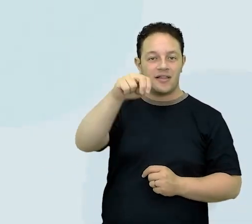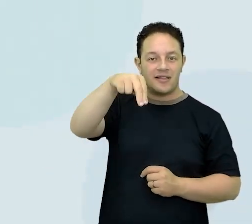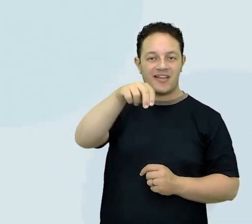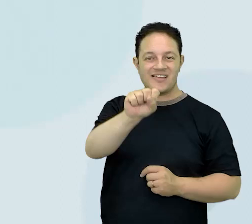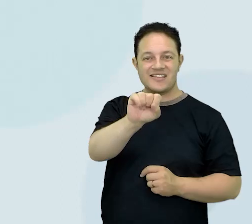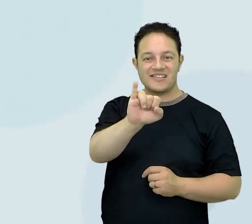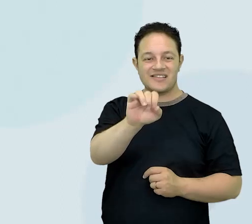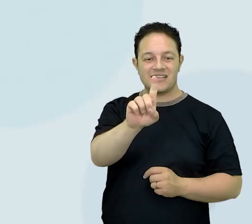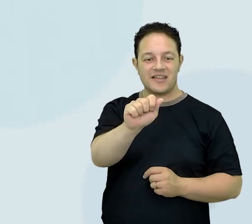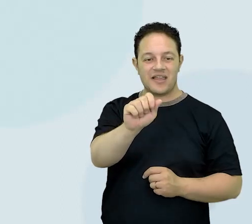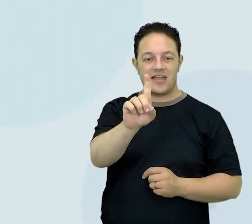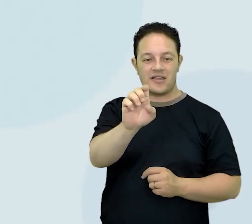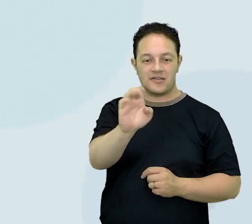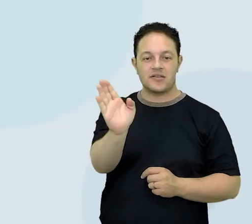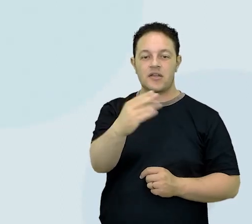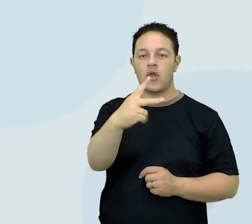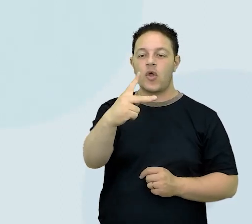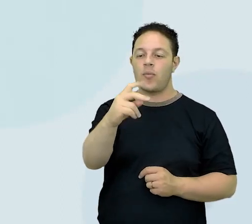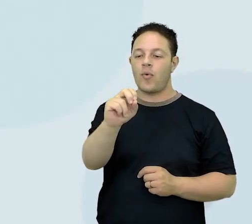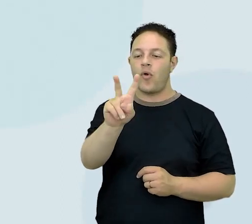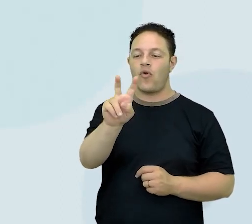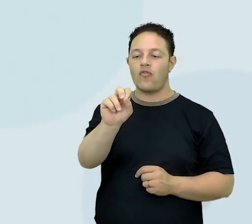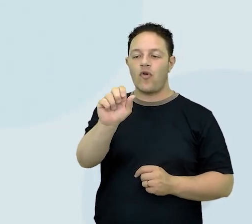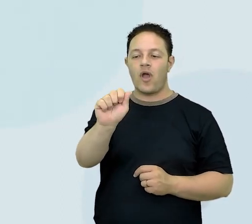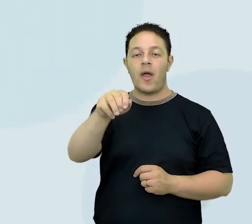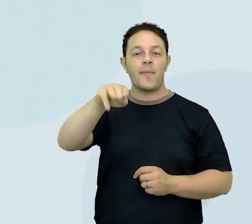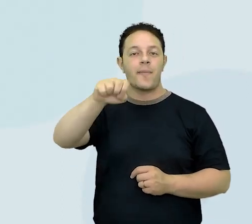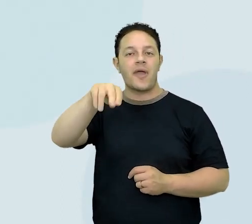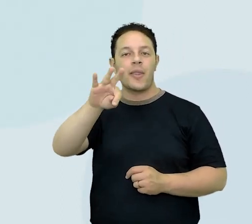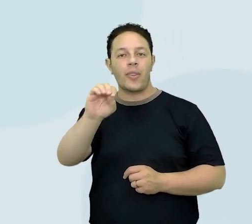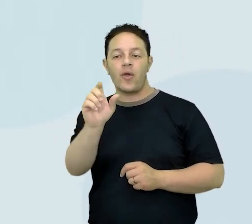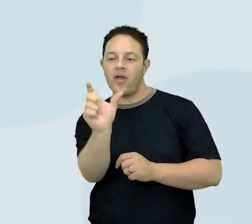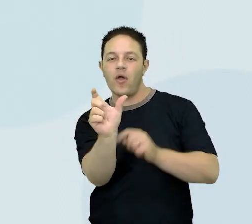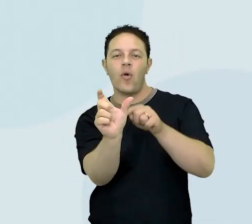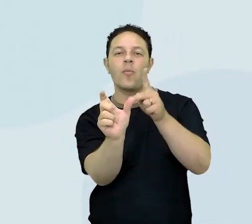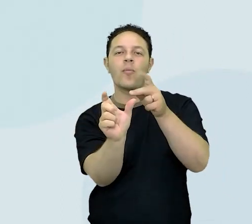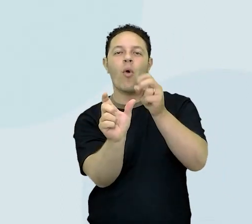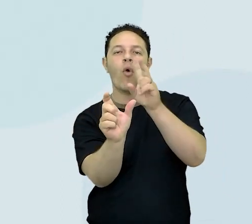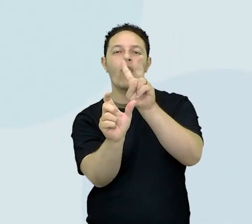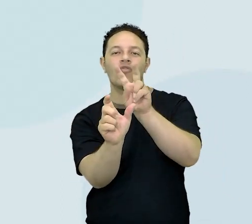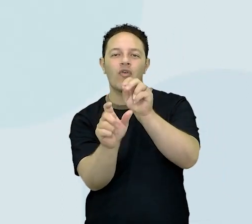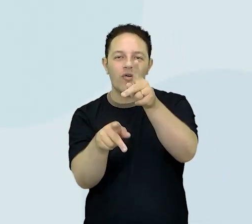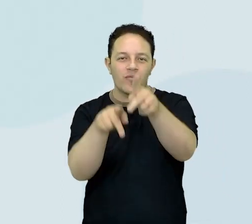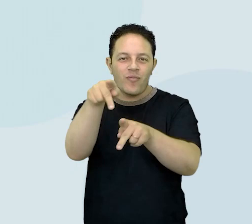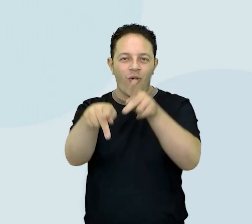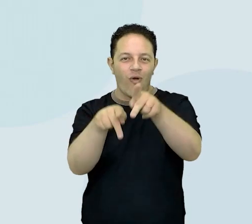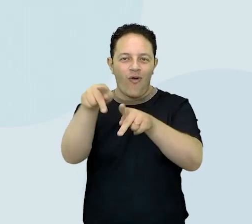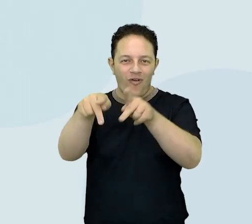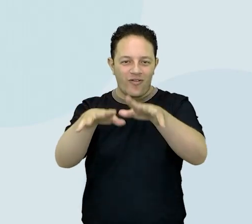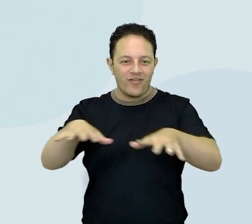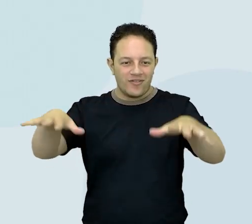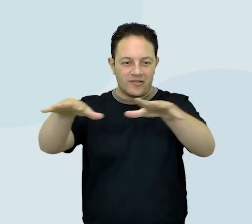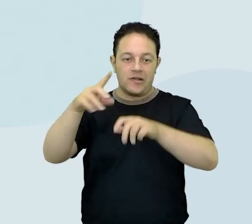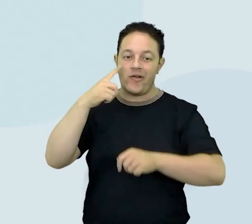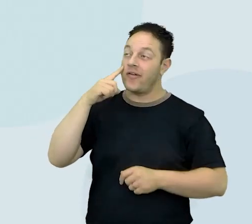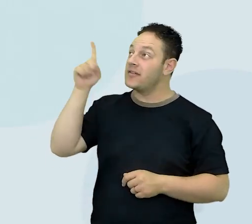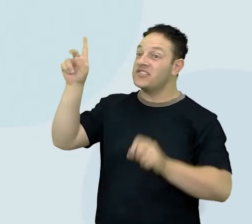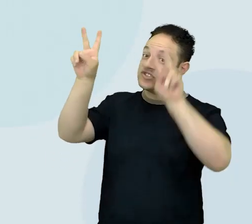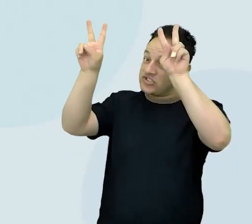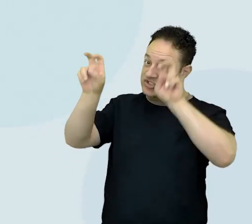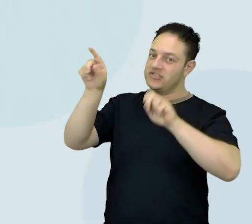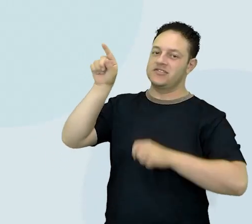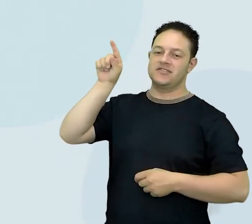está ampliado. E vamos observar agora as informações presentes nesse mapa. Bem, nós temos o título, olha